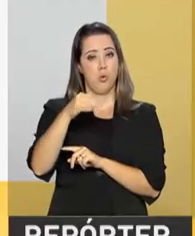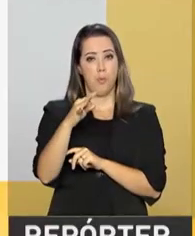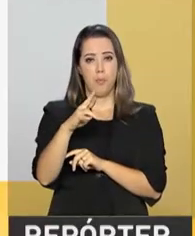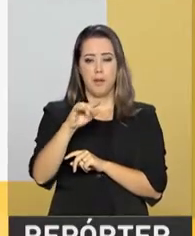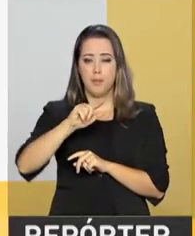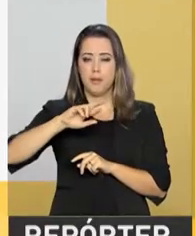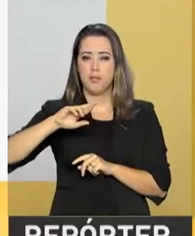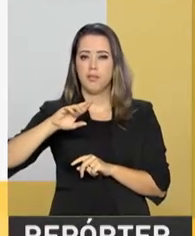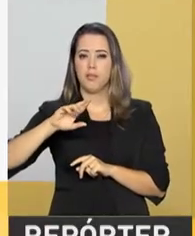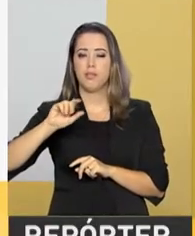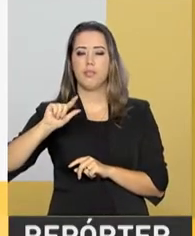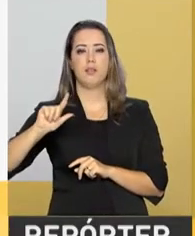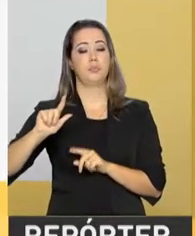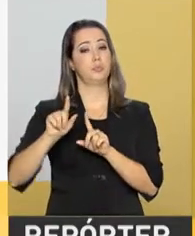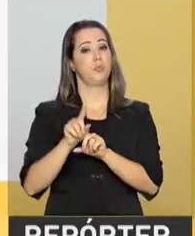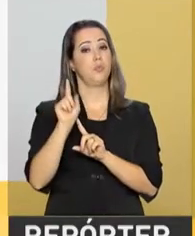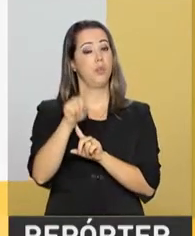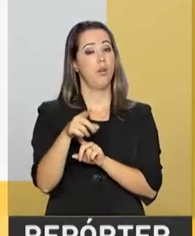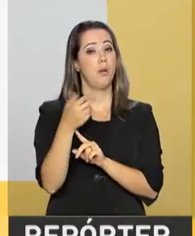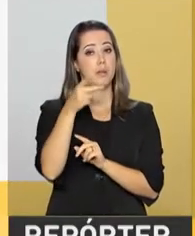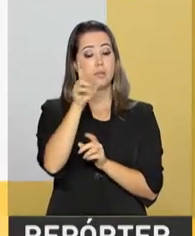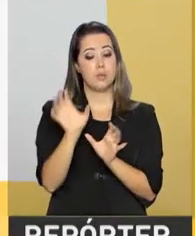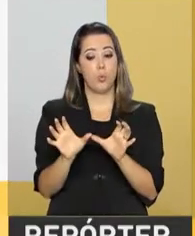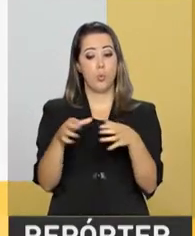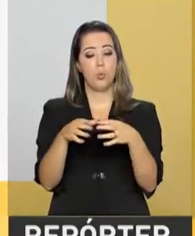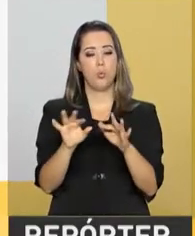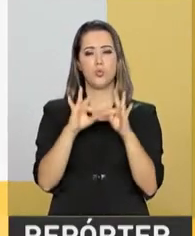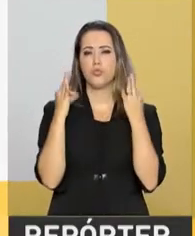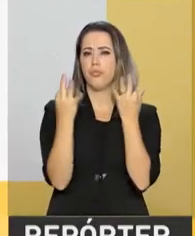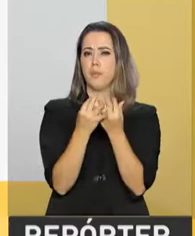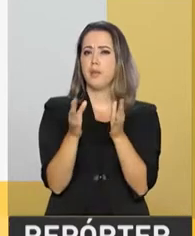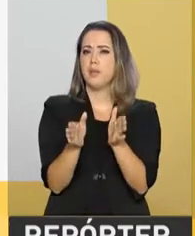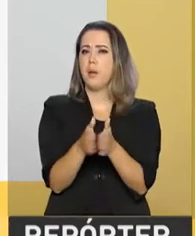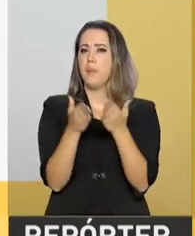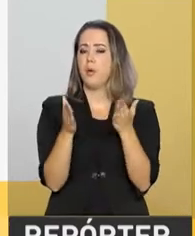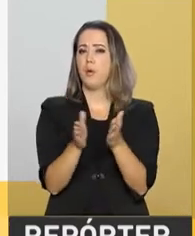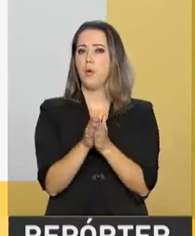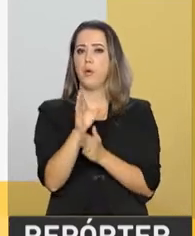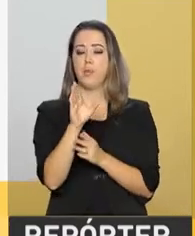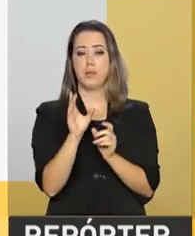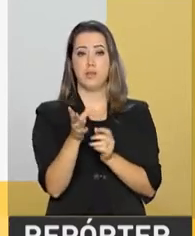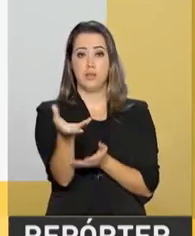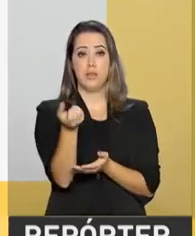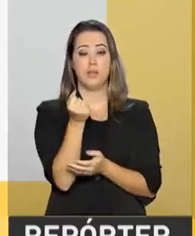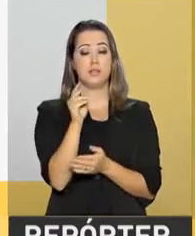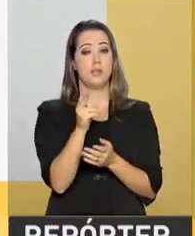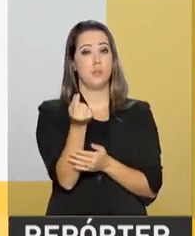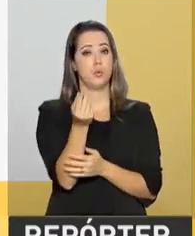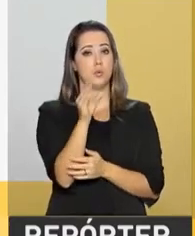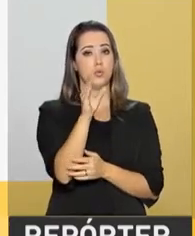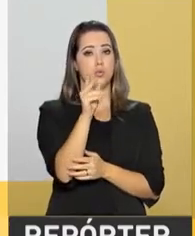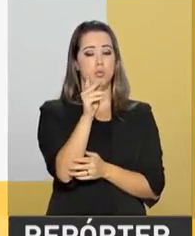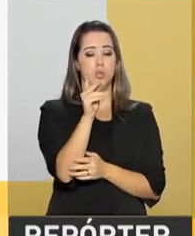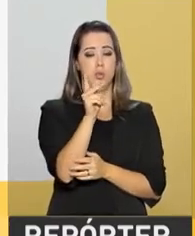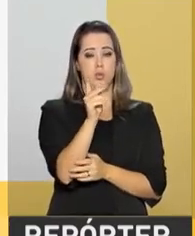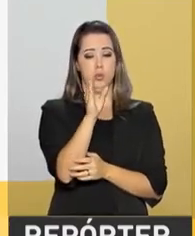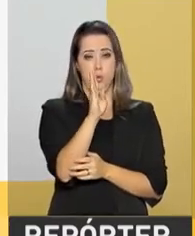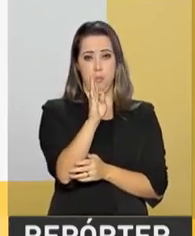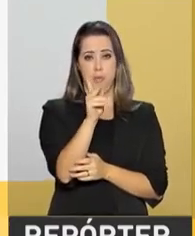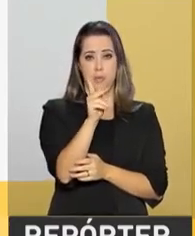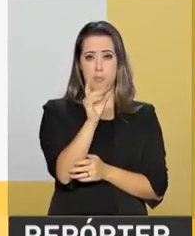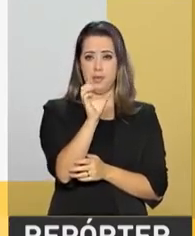que recebem o benefício de prestação continuada por exemplo são aqueles idosos que chega aos 65 anos